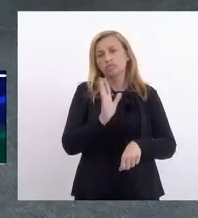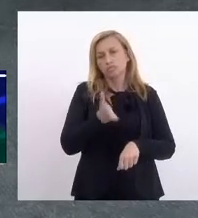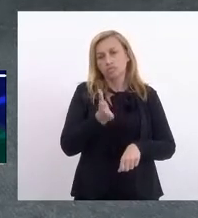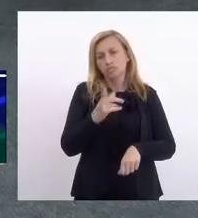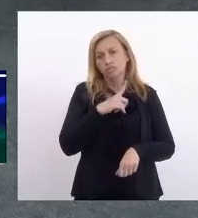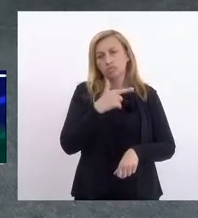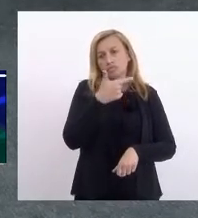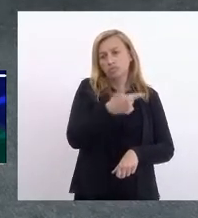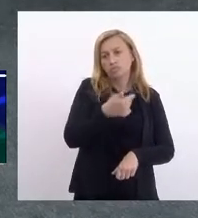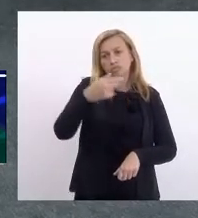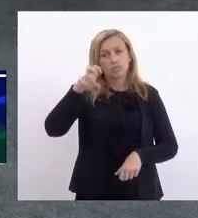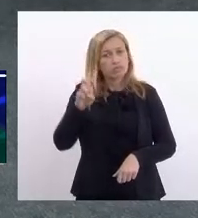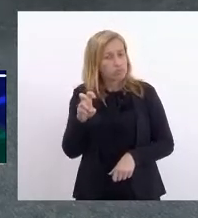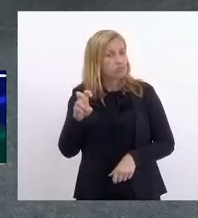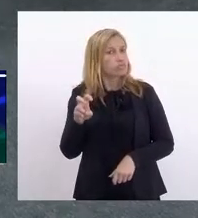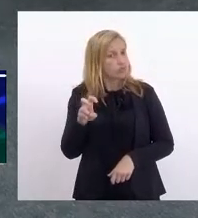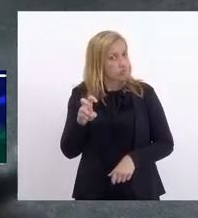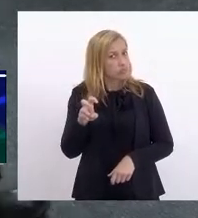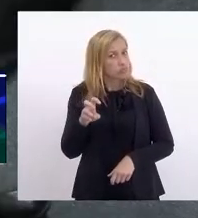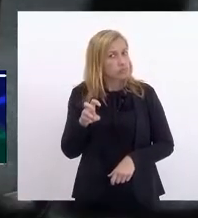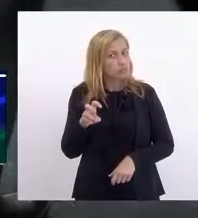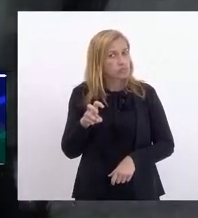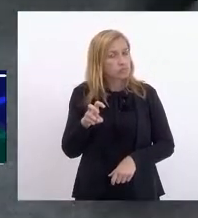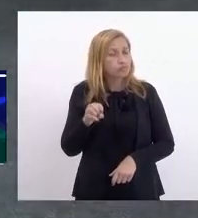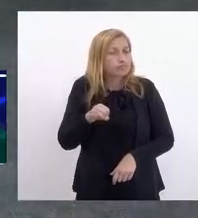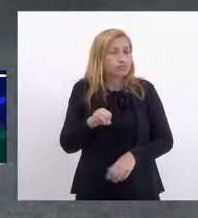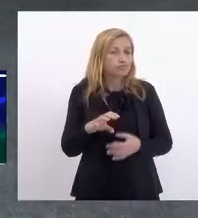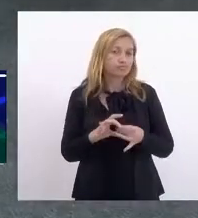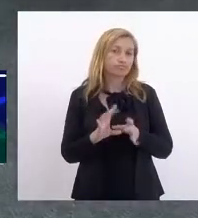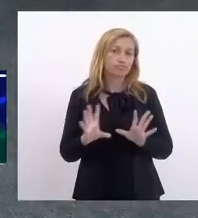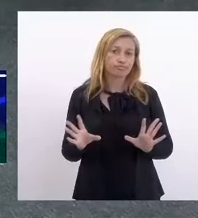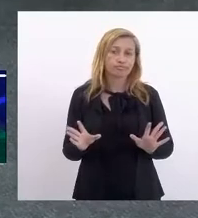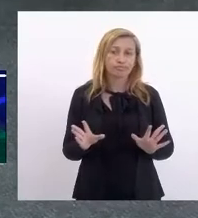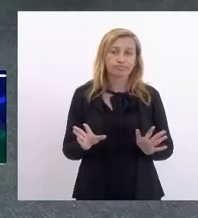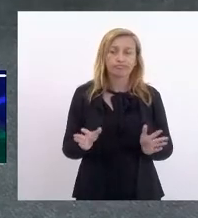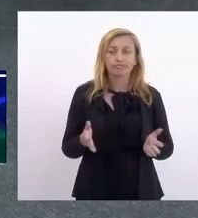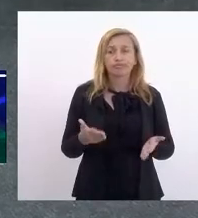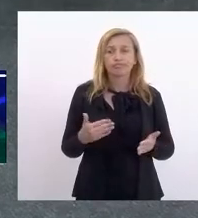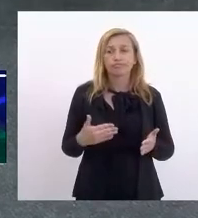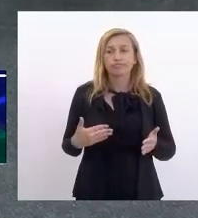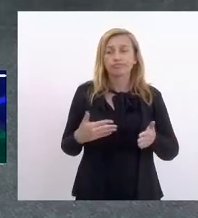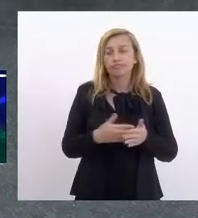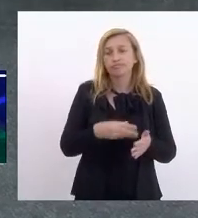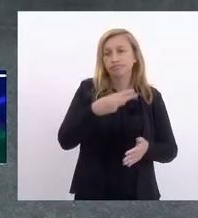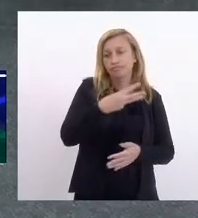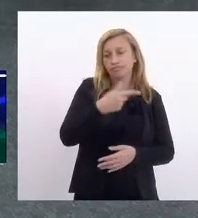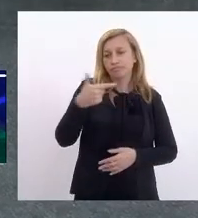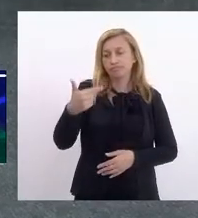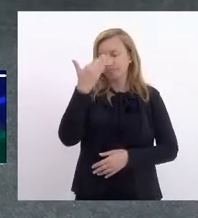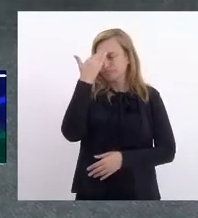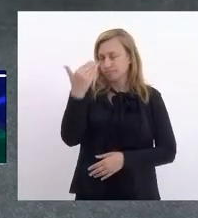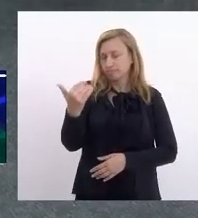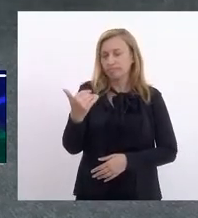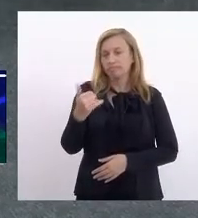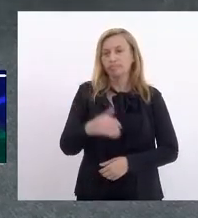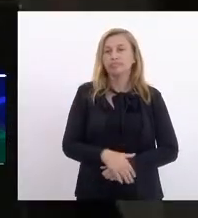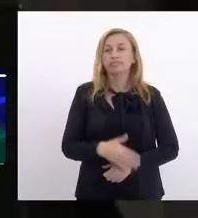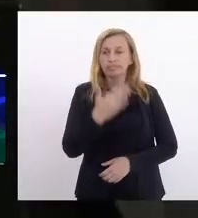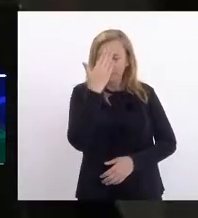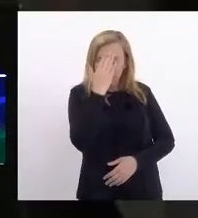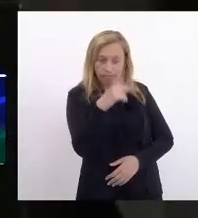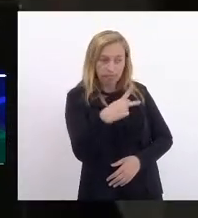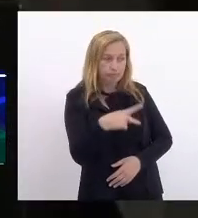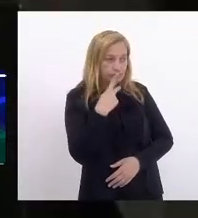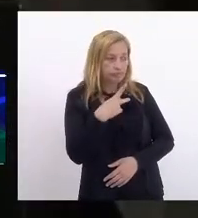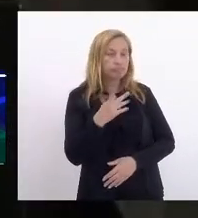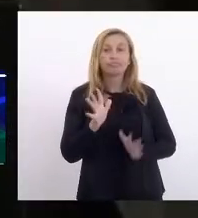até 2025 e que, se deixarmos, se perpetua até 2032. Muito obrigada. Agradeço a parte de Vossa